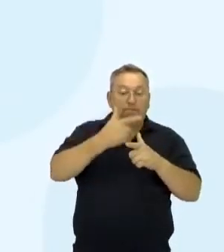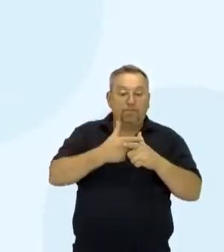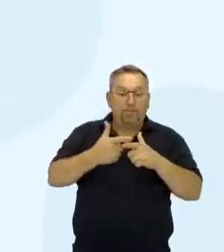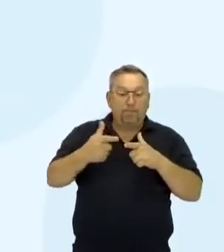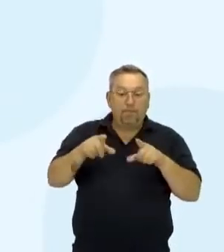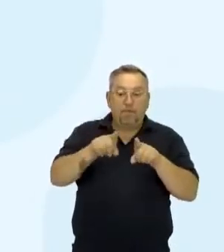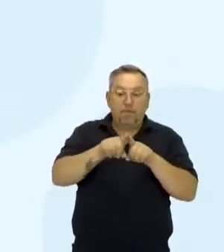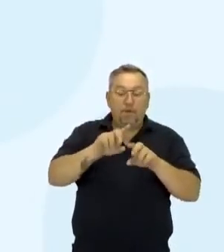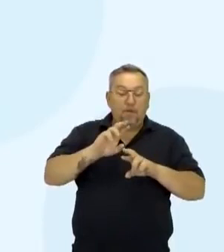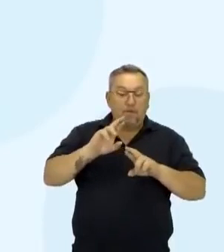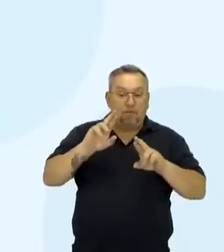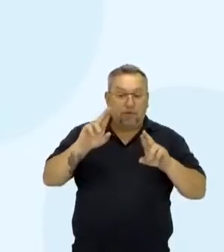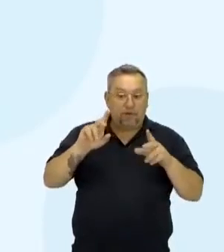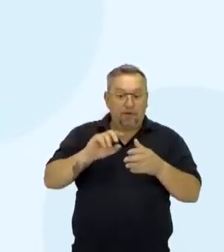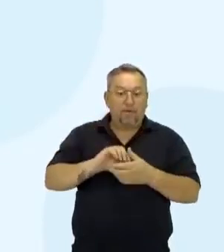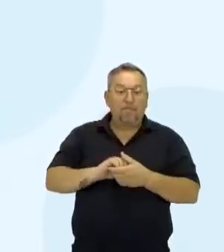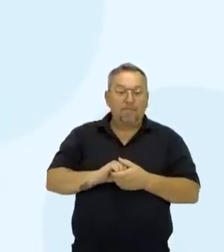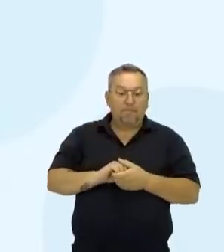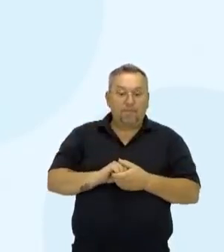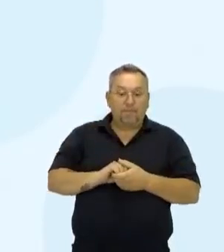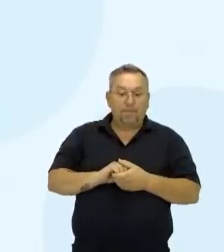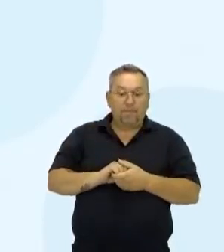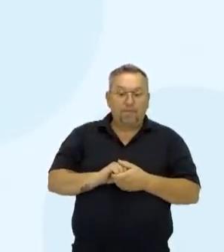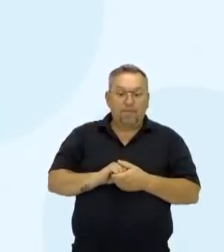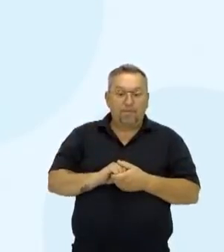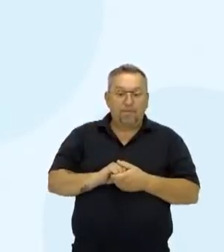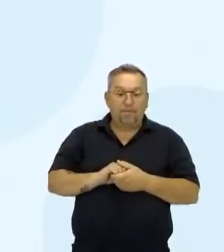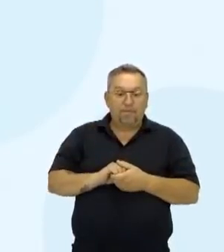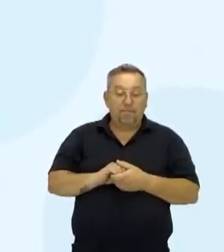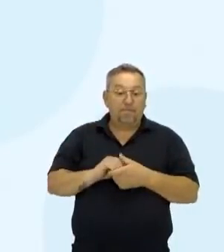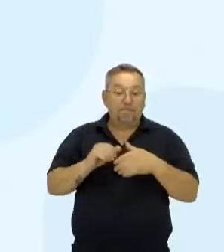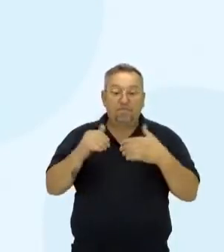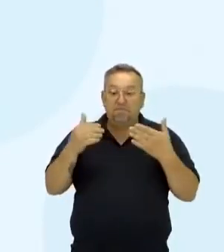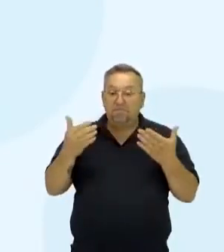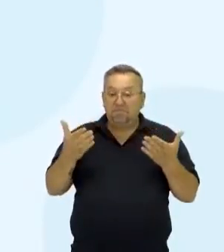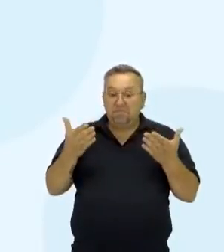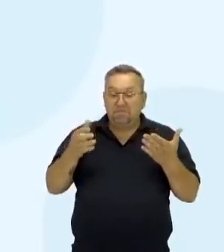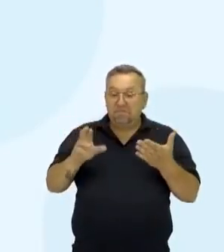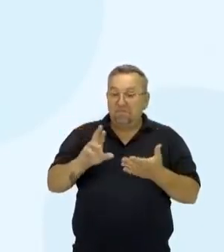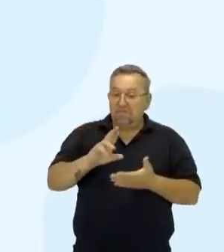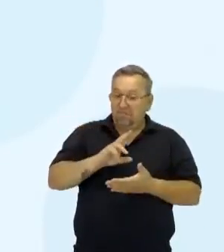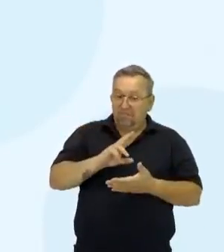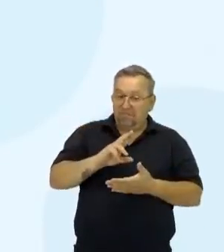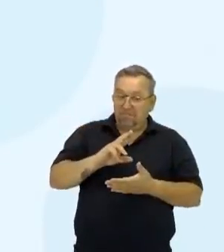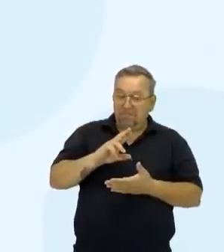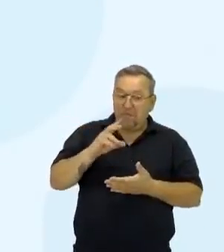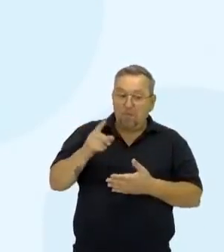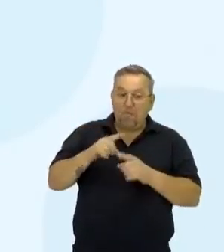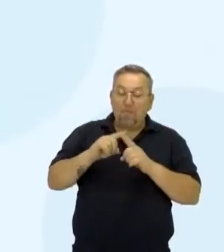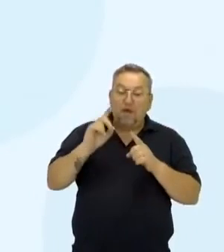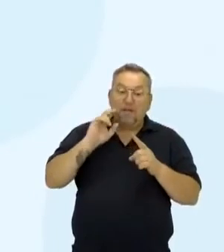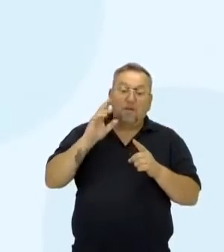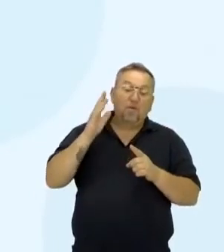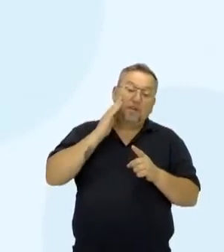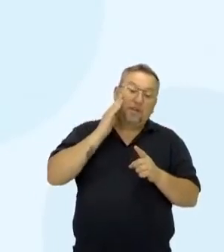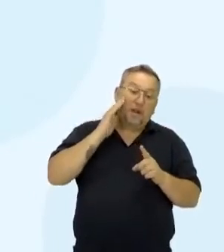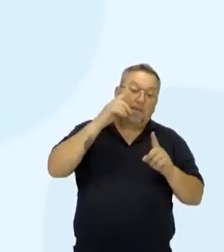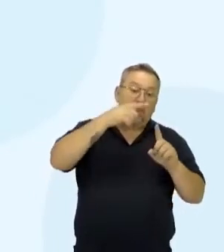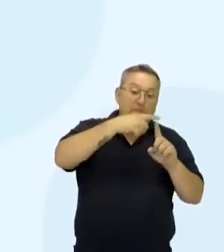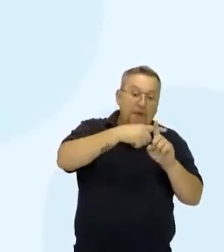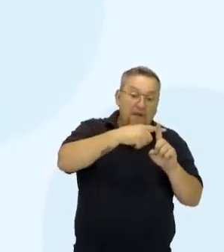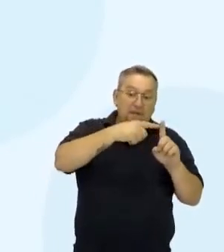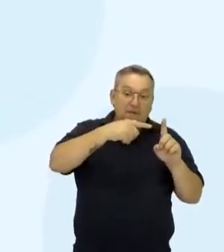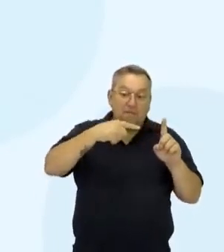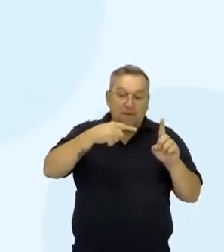sinais são diferentes. Aqui é negativo. Eu nem sei qual que é a resolução, quanto que vai dar. Eu sei que os dois vão ser